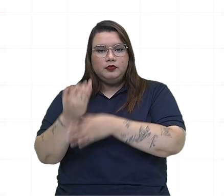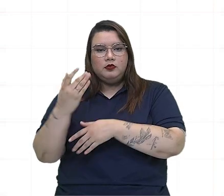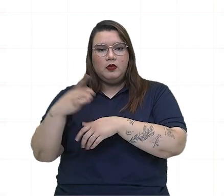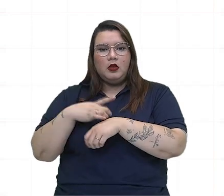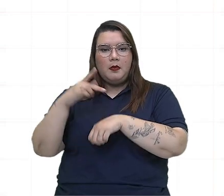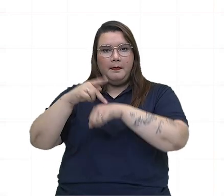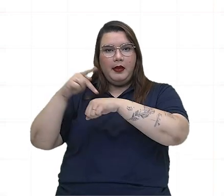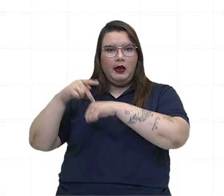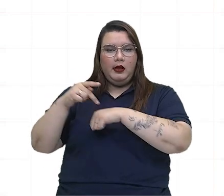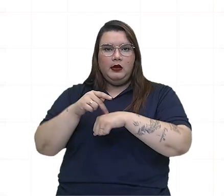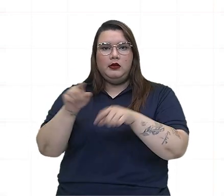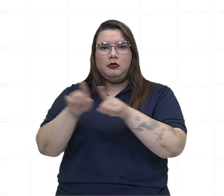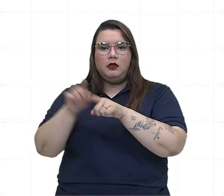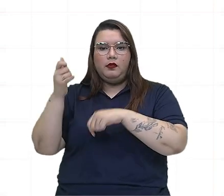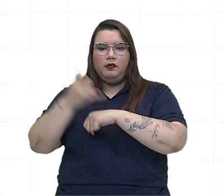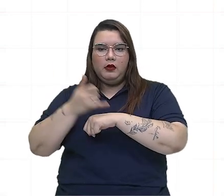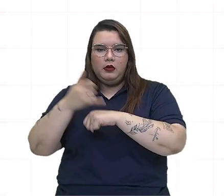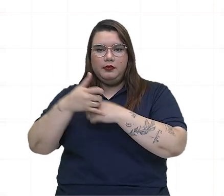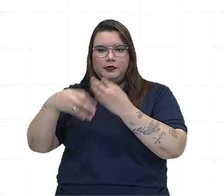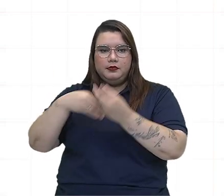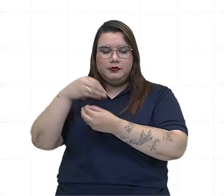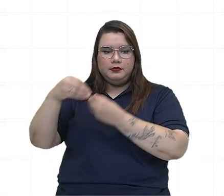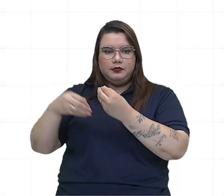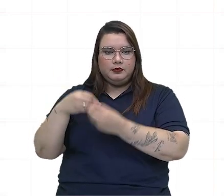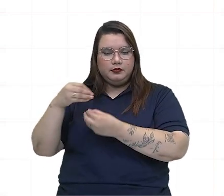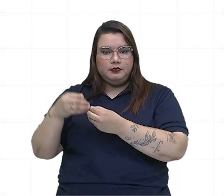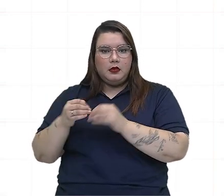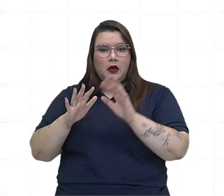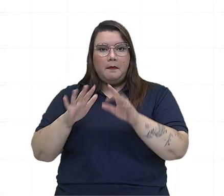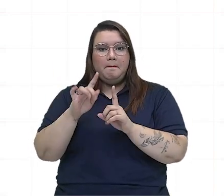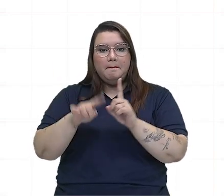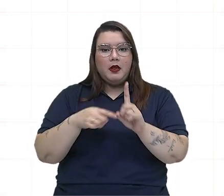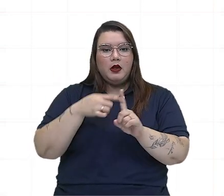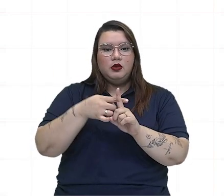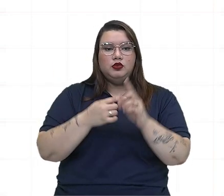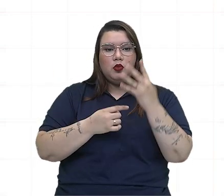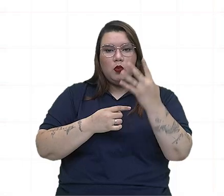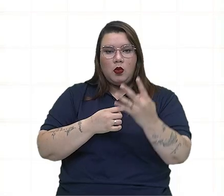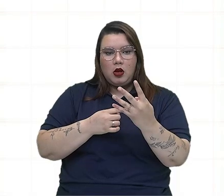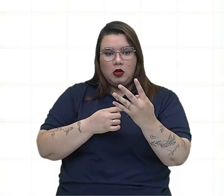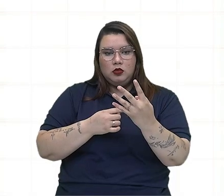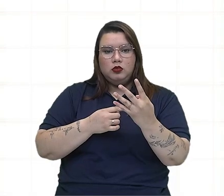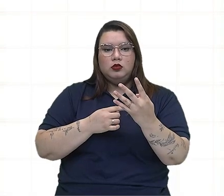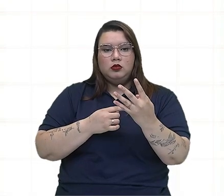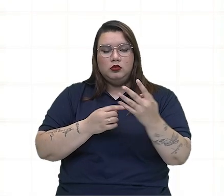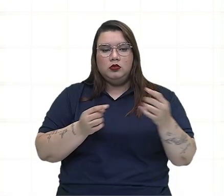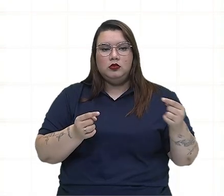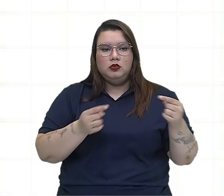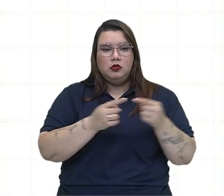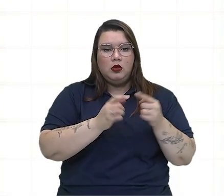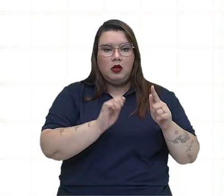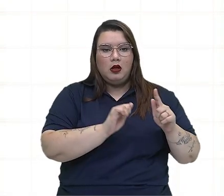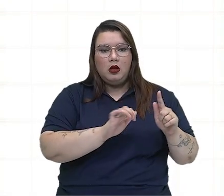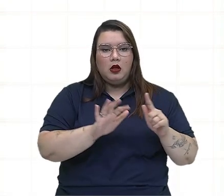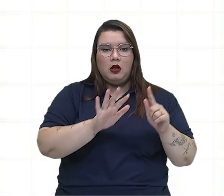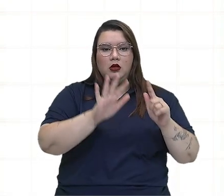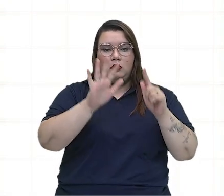são formados por rochas e metais. E a gente tem mais 4 planetas, que eles já